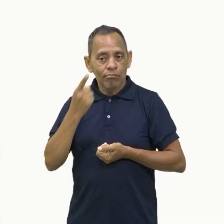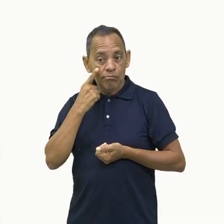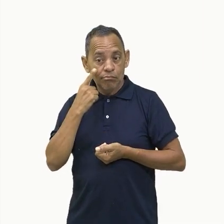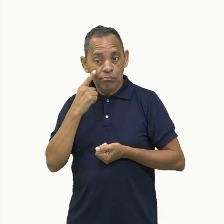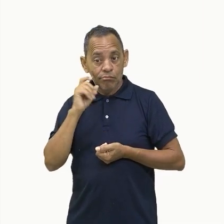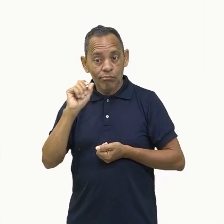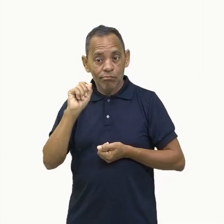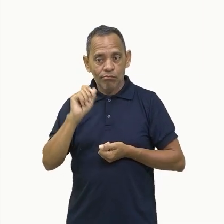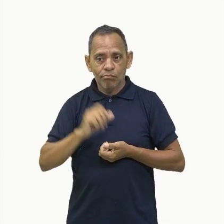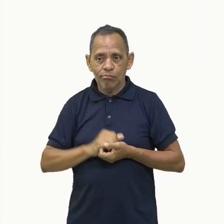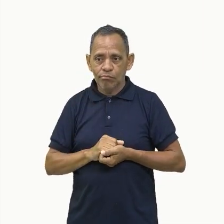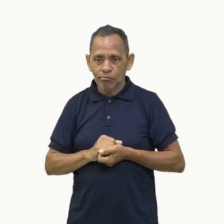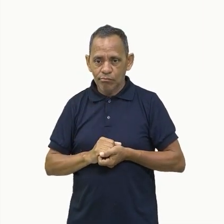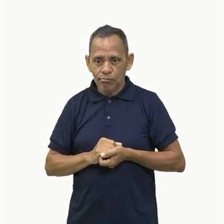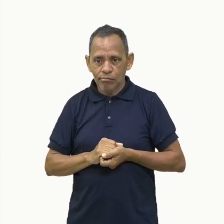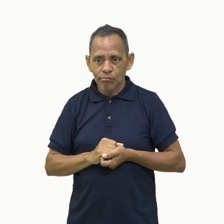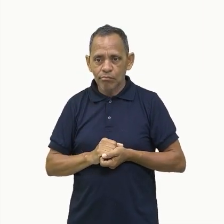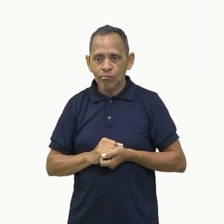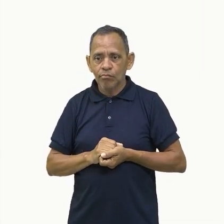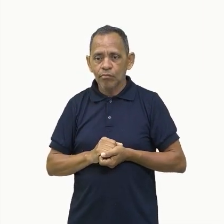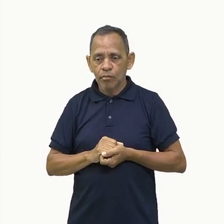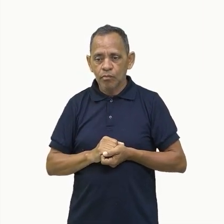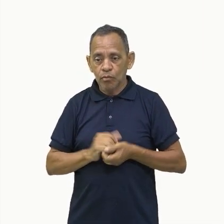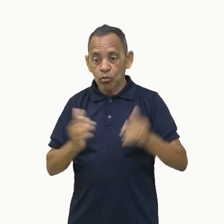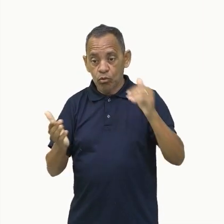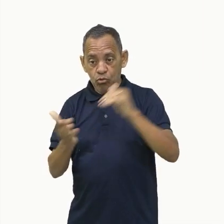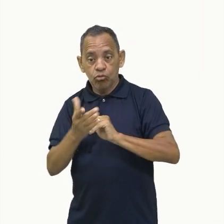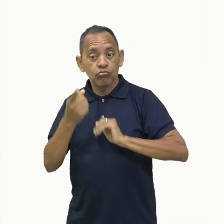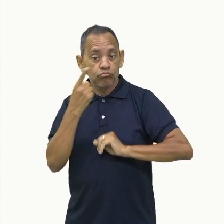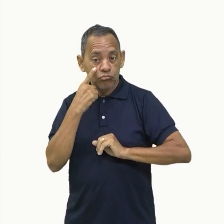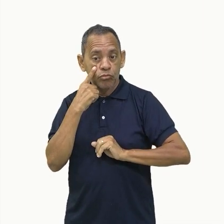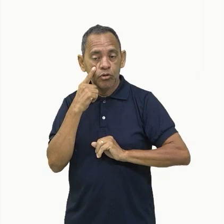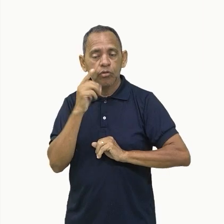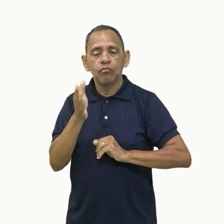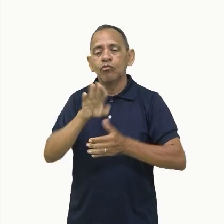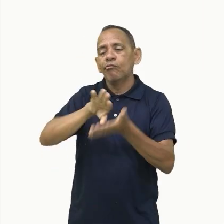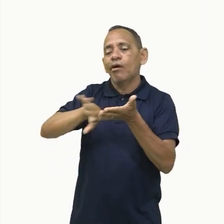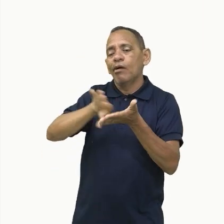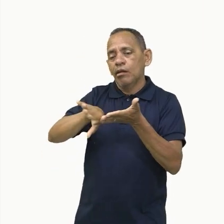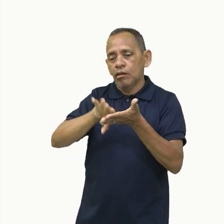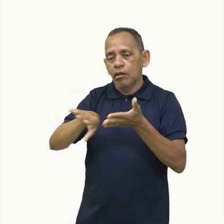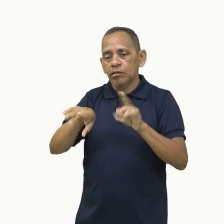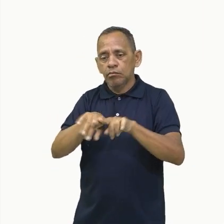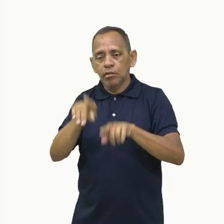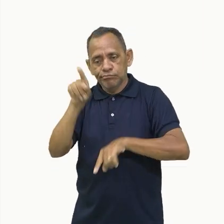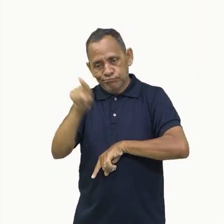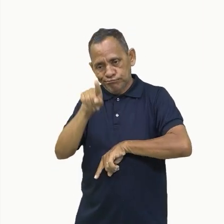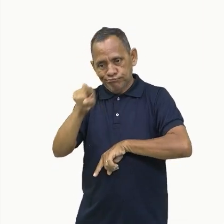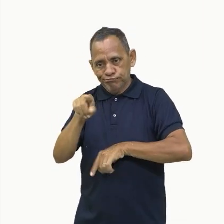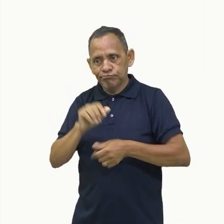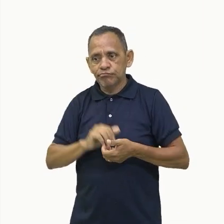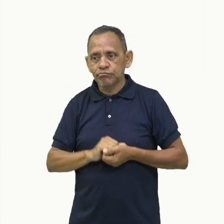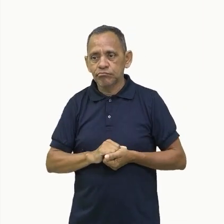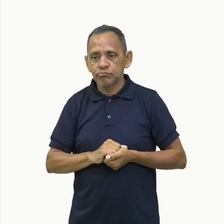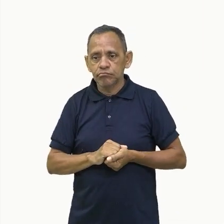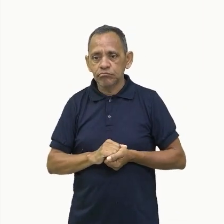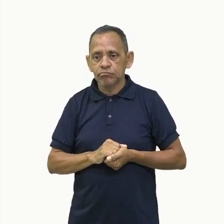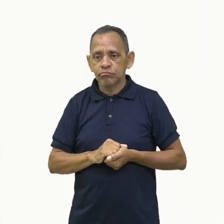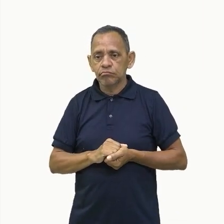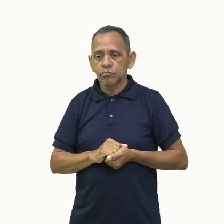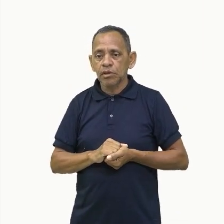agora, tá? Esse último que a gente viu foi a Bolívia, ok? Agora,